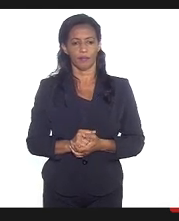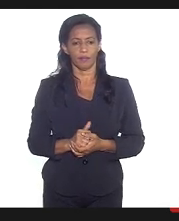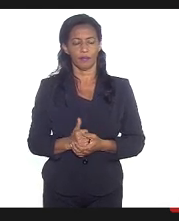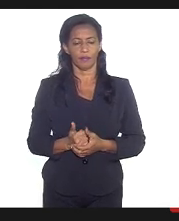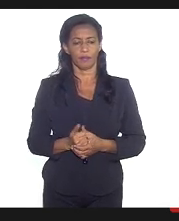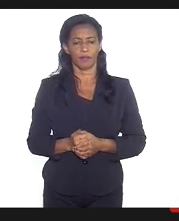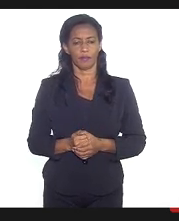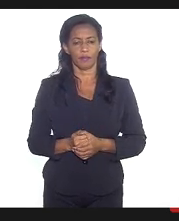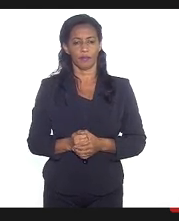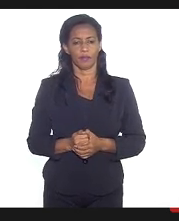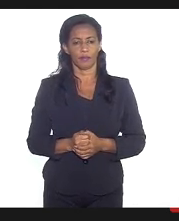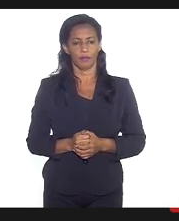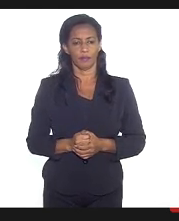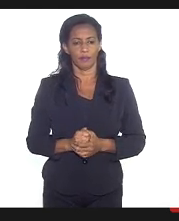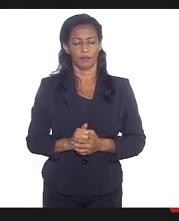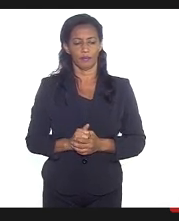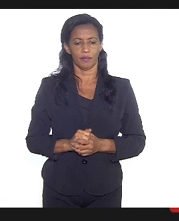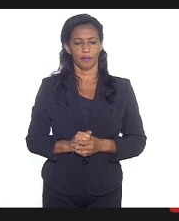Pode passar.